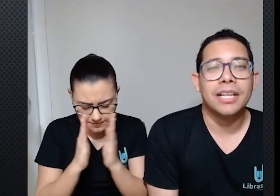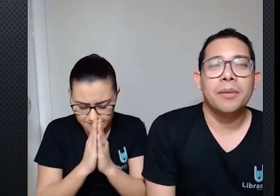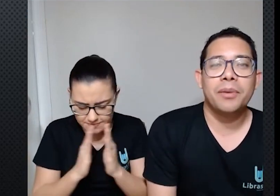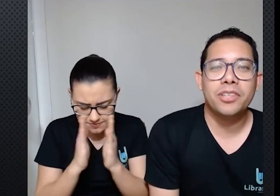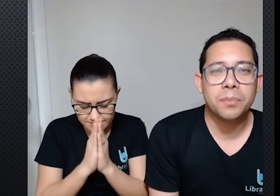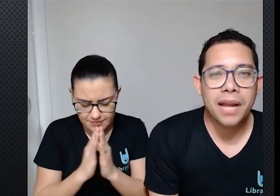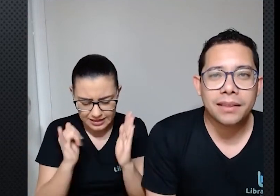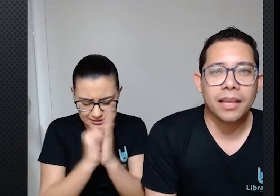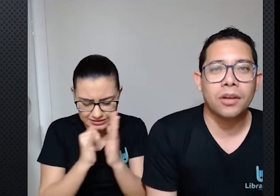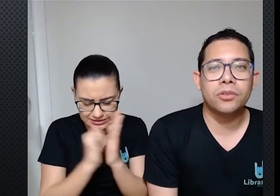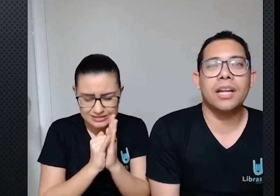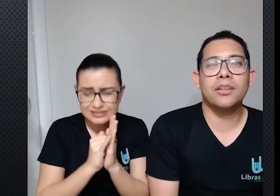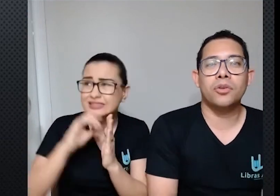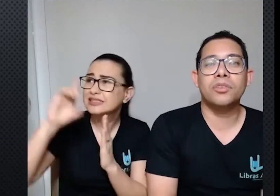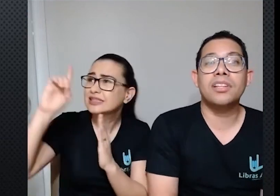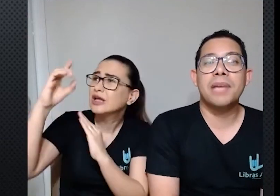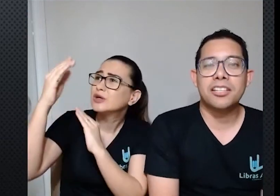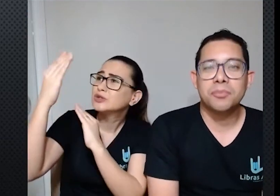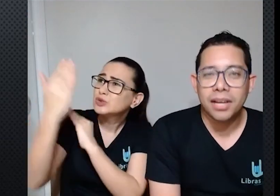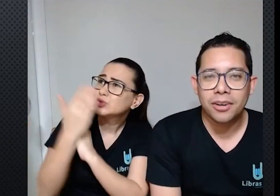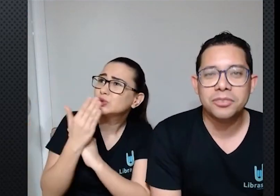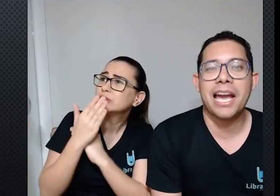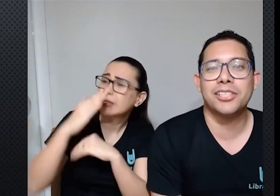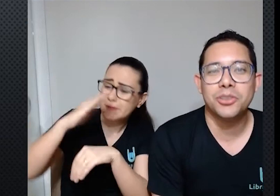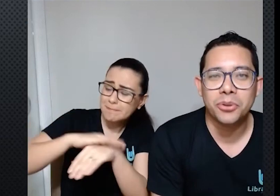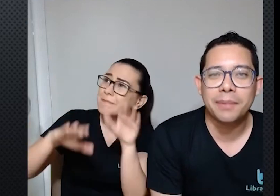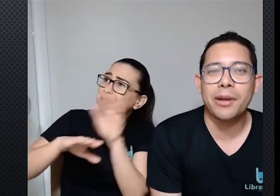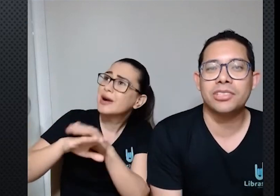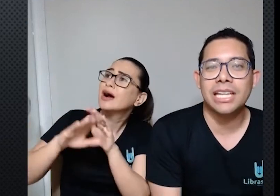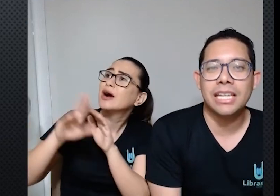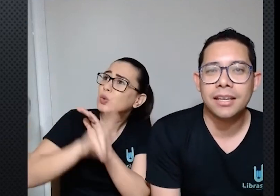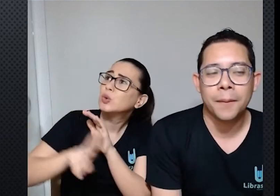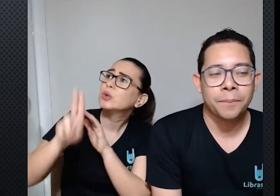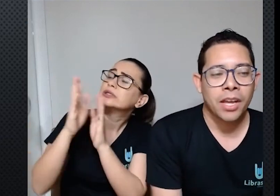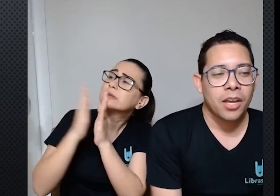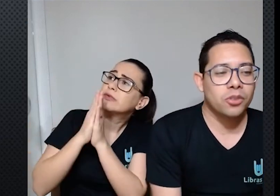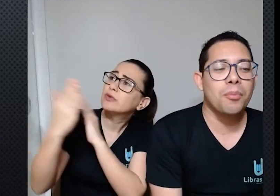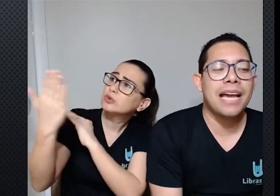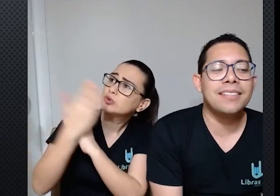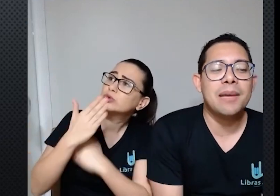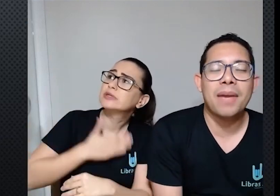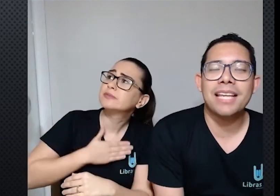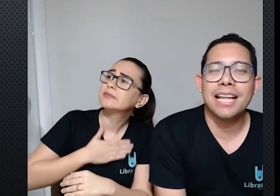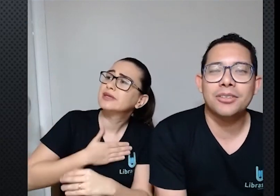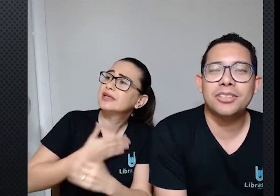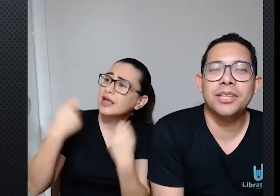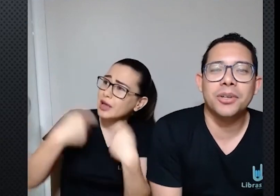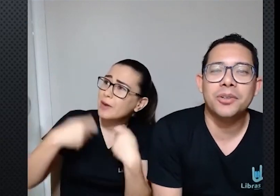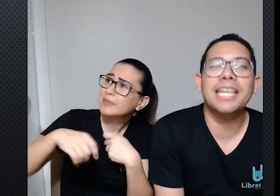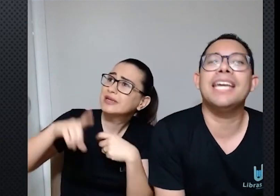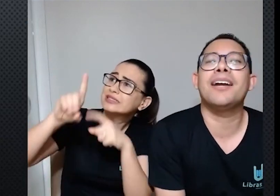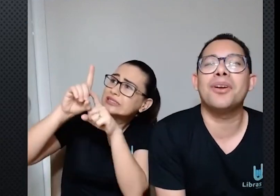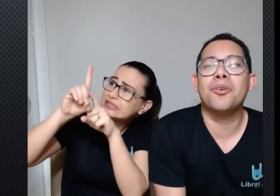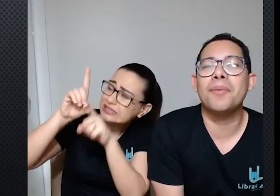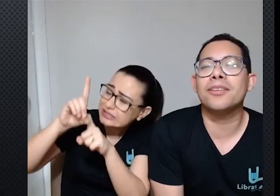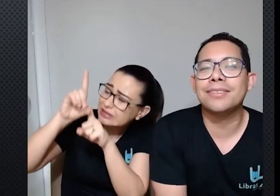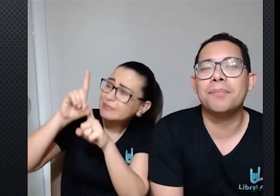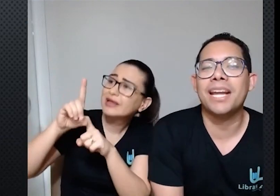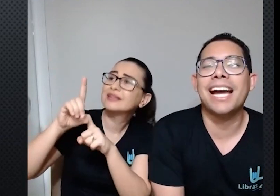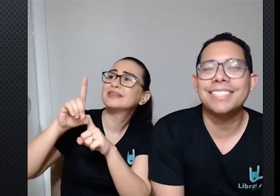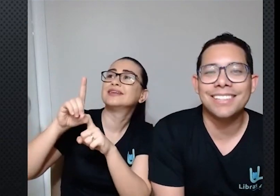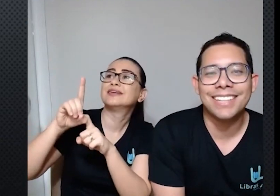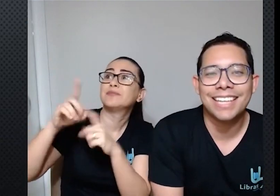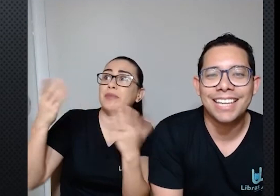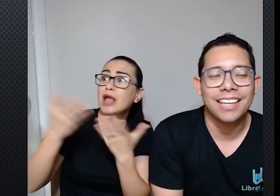momento, pedir para Deus, olha Deus, usa minhas mãos, me ajuda, me auxilia. Eu sou mais dependente do Senhor do que quando começou